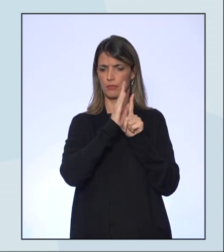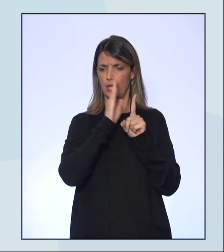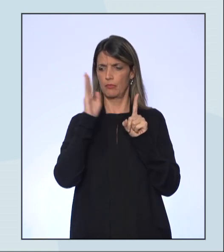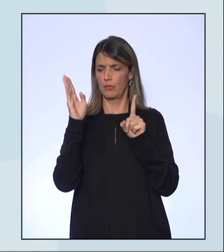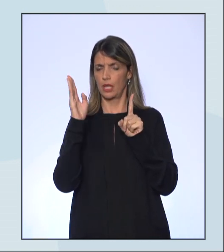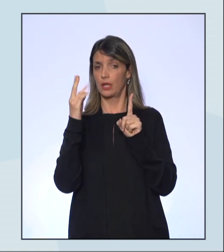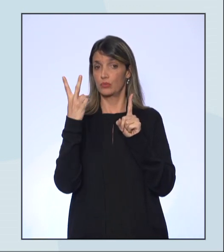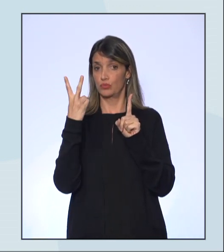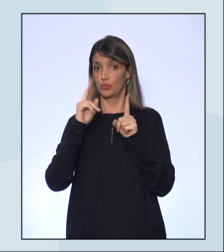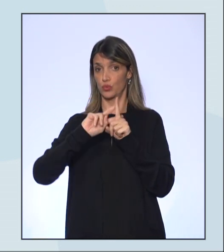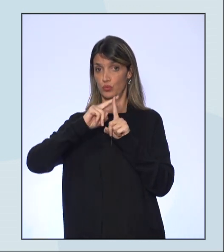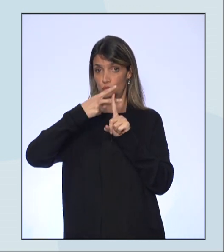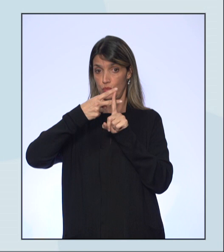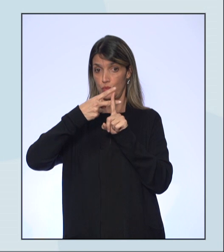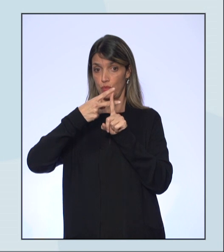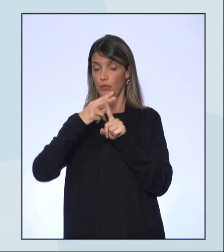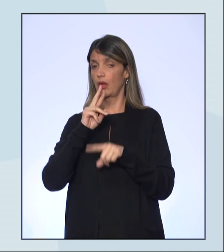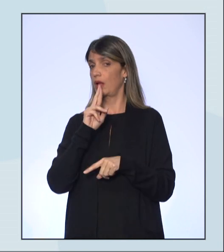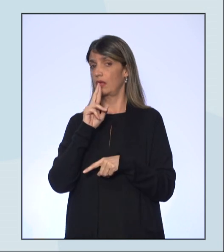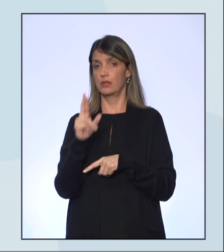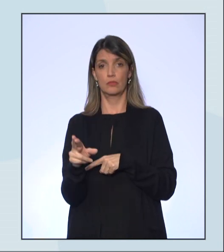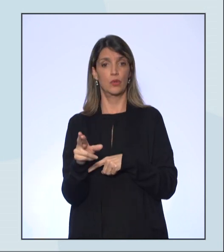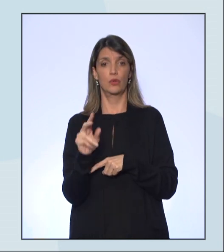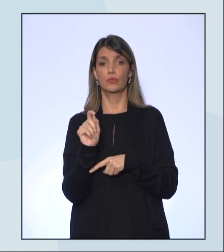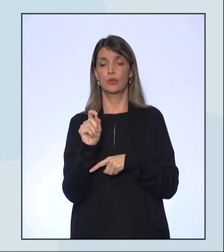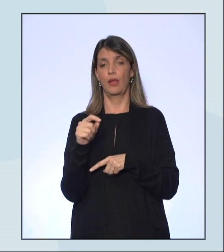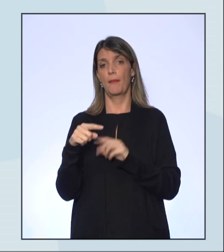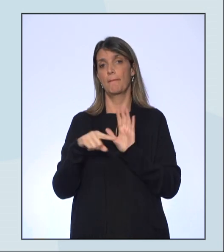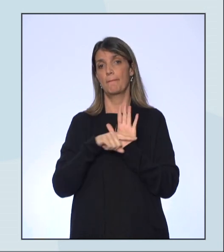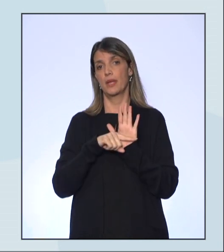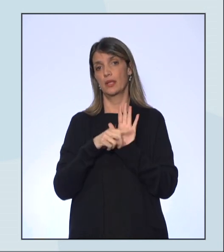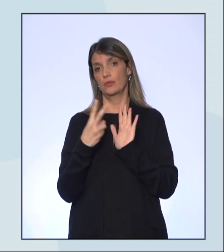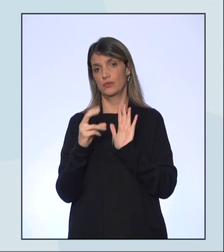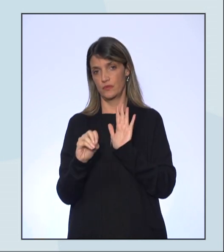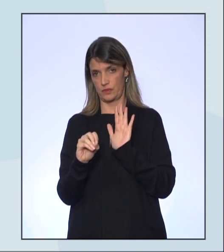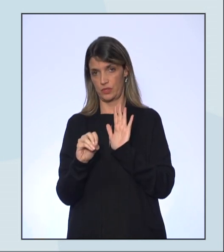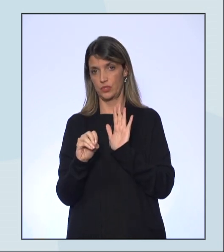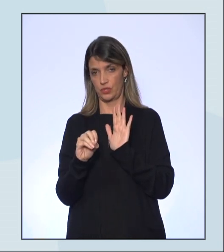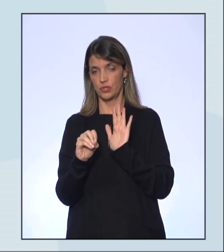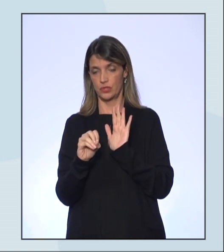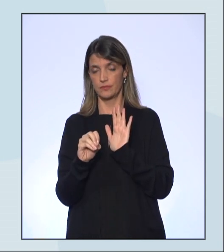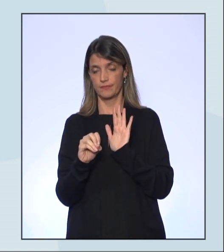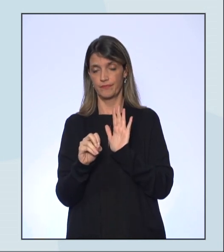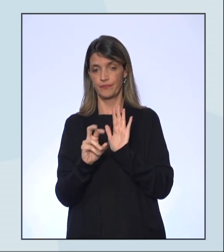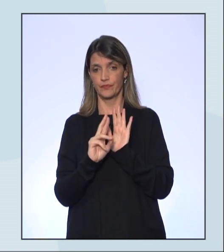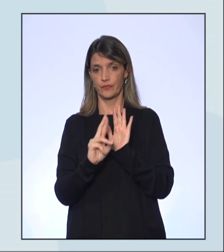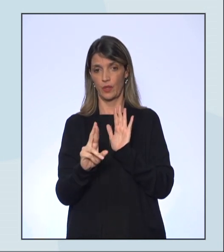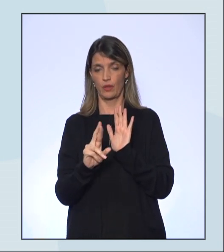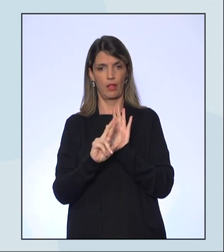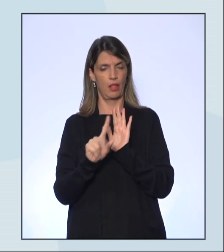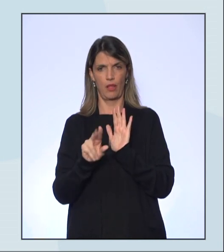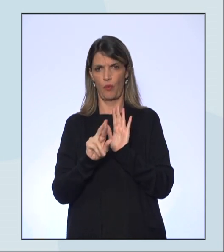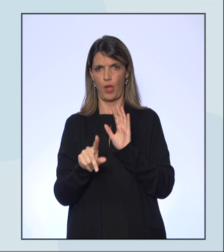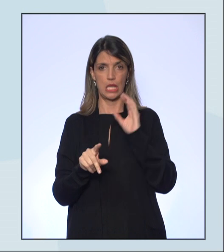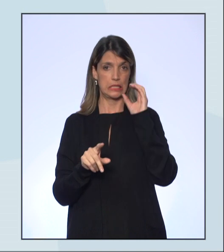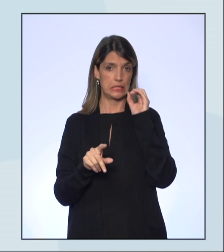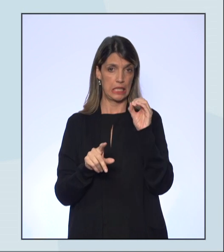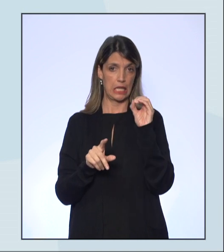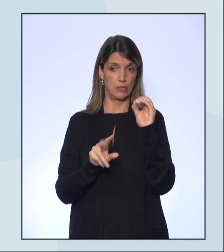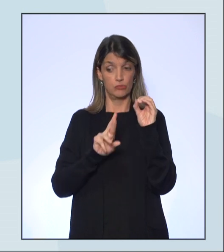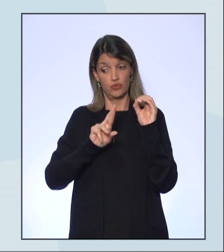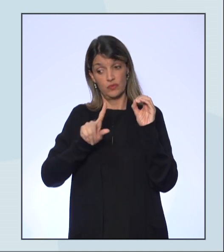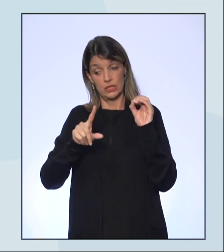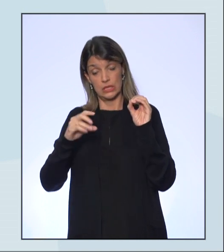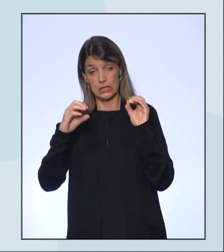e a resposta que dá, no caso, no determinante é menos 20. Então, menos 20 não é o zero, então se é diferente de